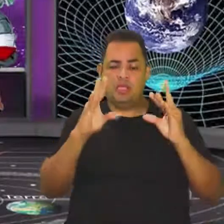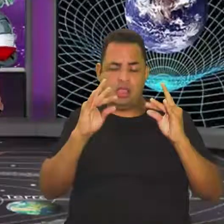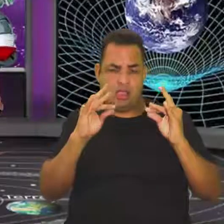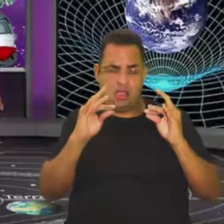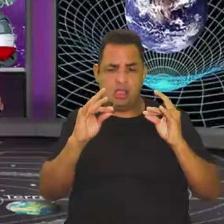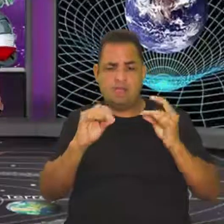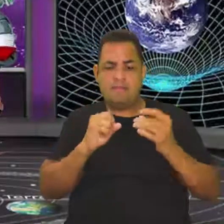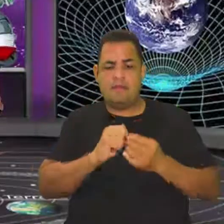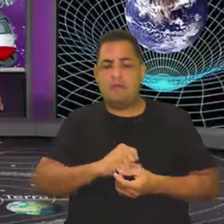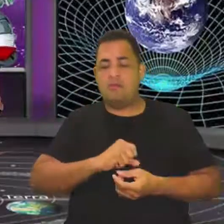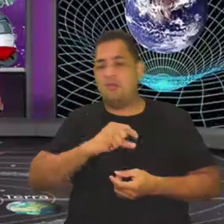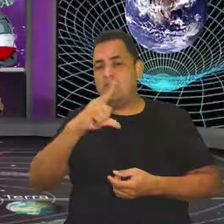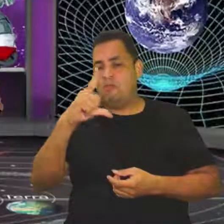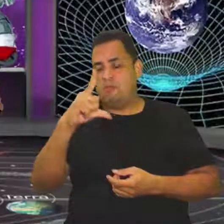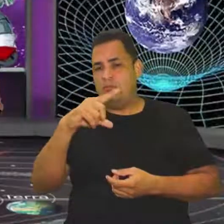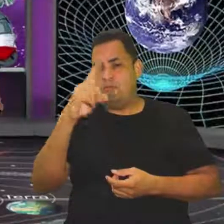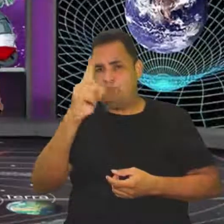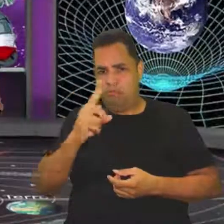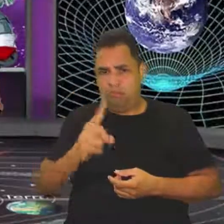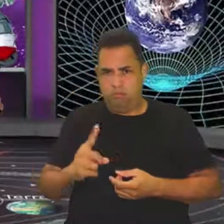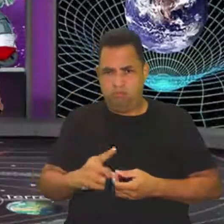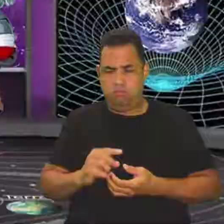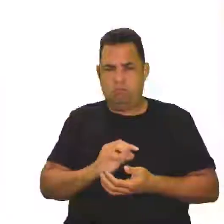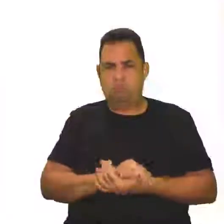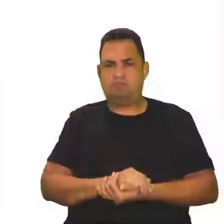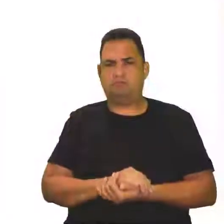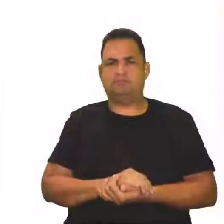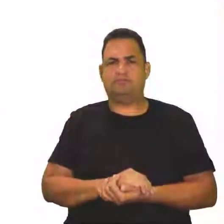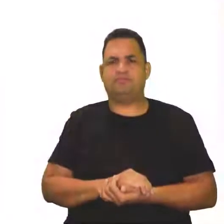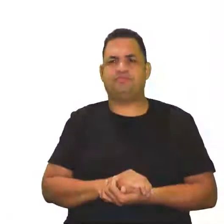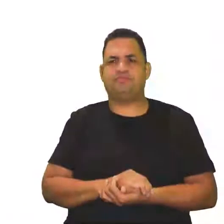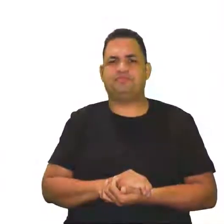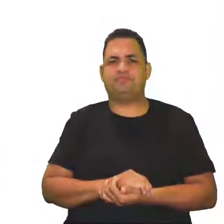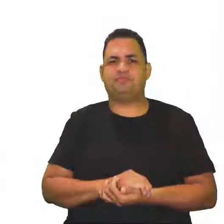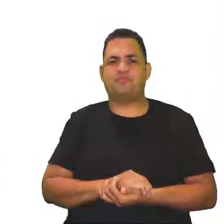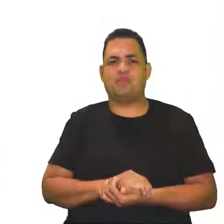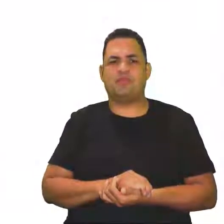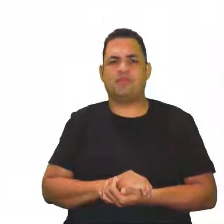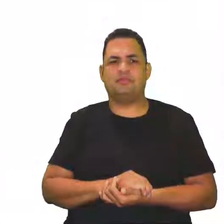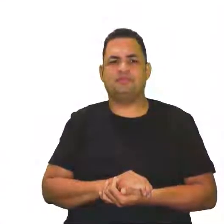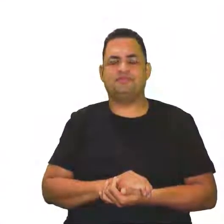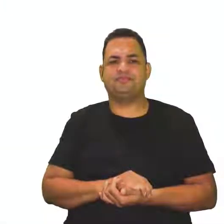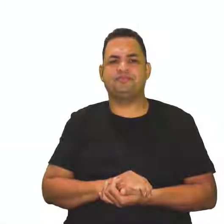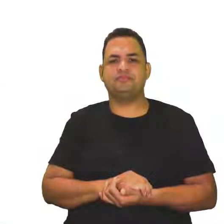intensificar muito mais esse raio, certo? Vamos continuar lá. E,